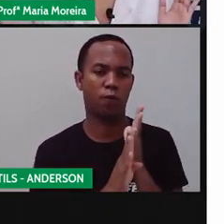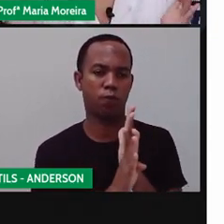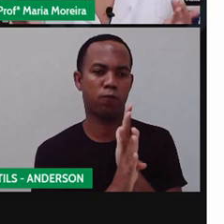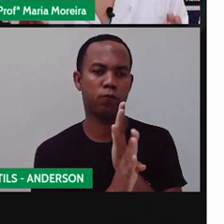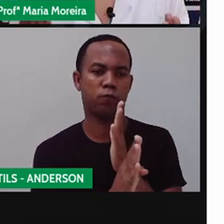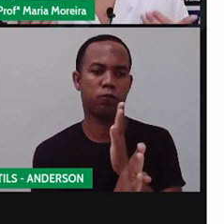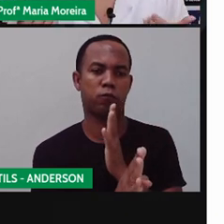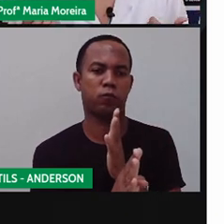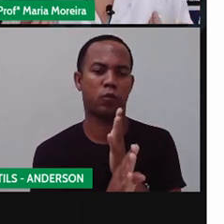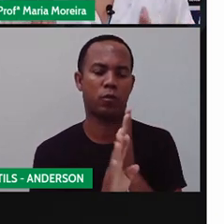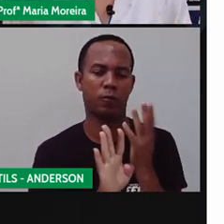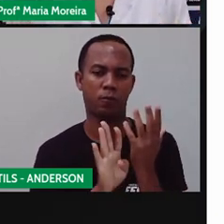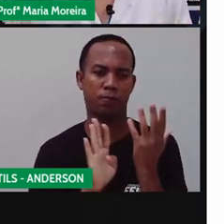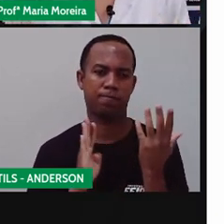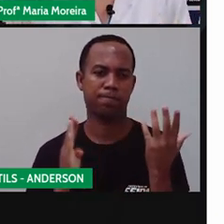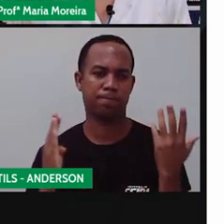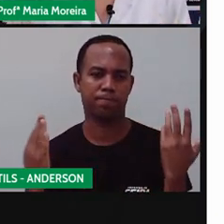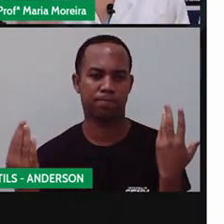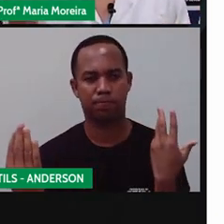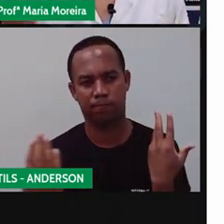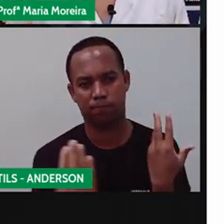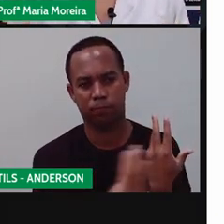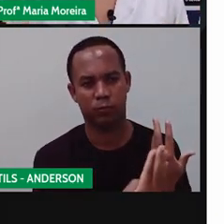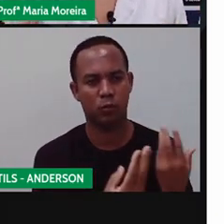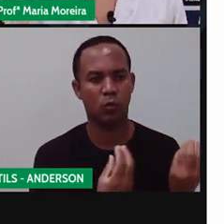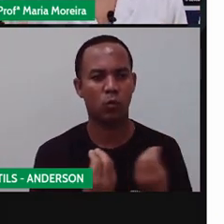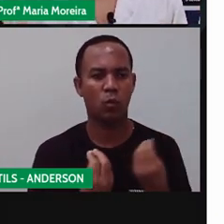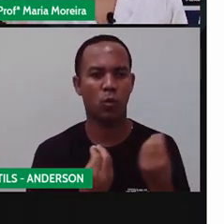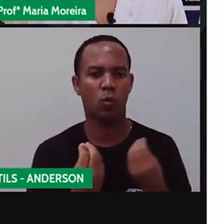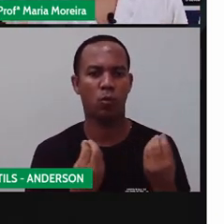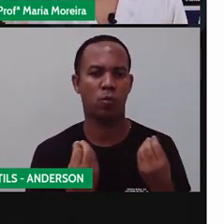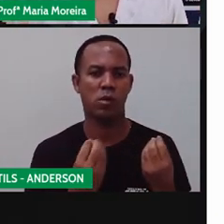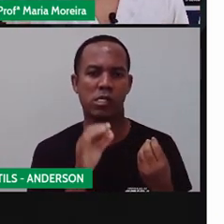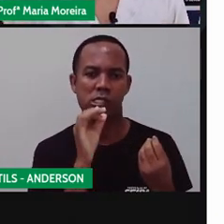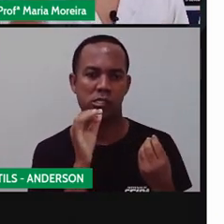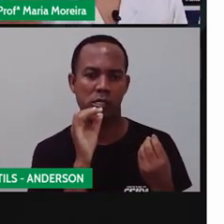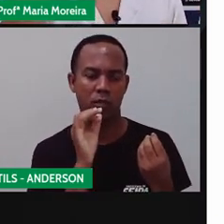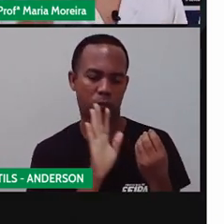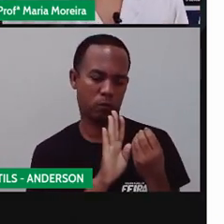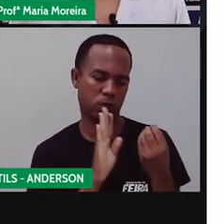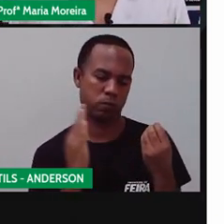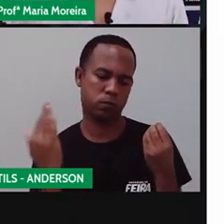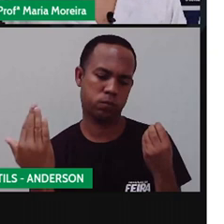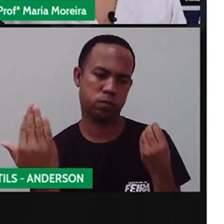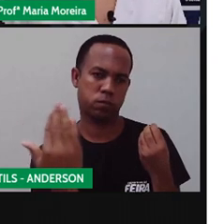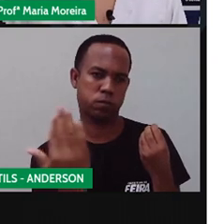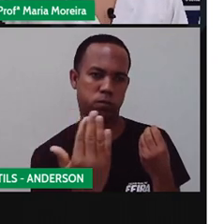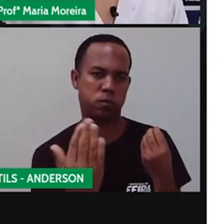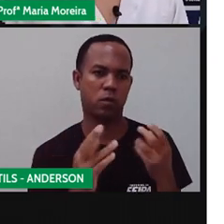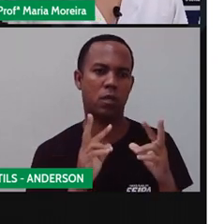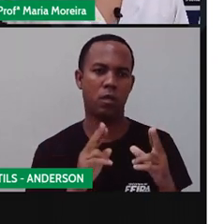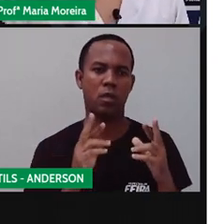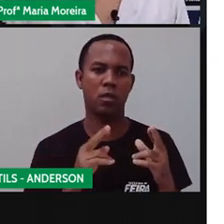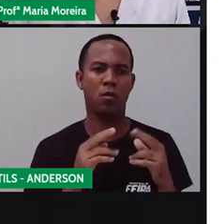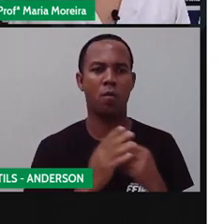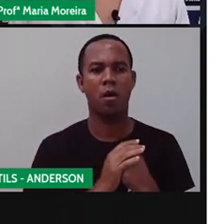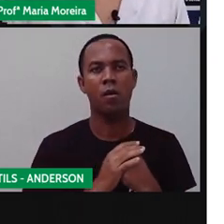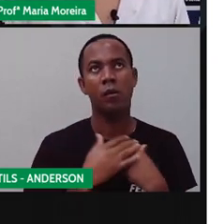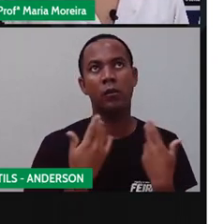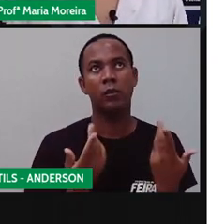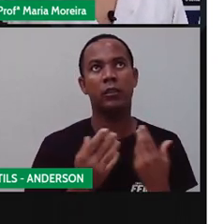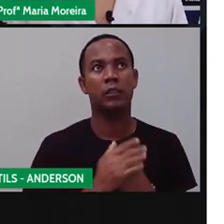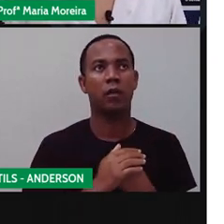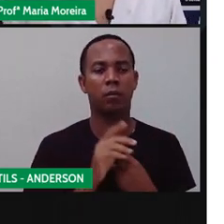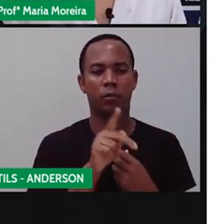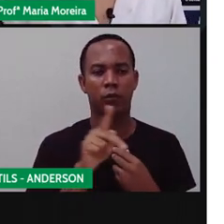ou semicírculos. O que é um semicírculo? A metade de um círculo. É só a gente lembrar da nossa sala de aula. Quantas vezes a pró